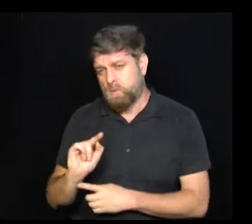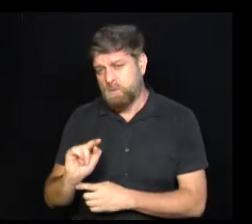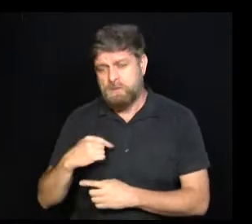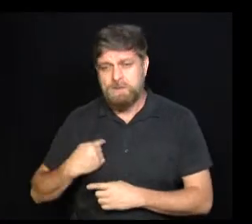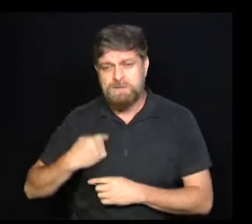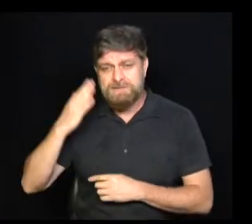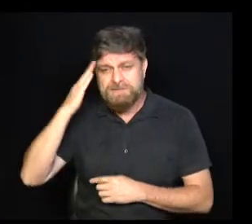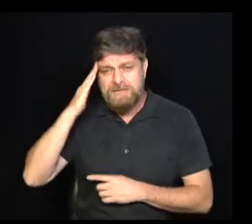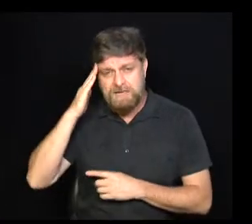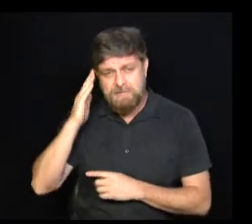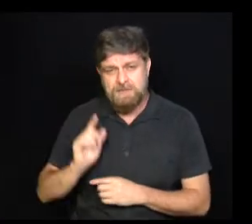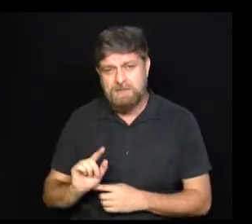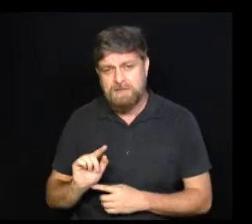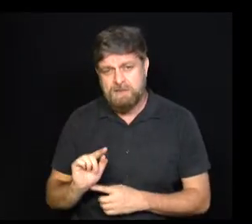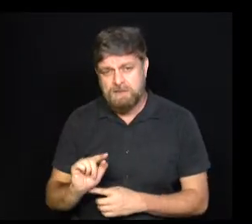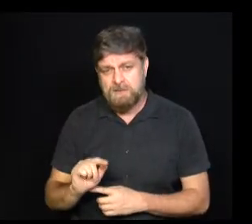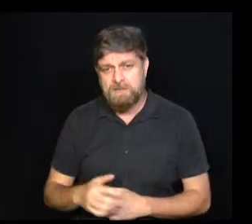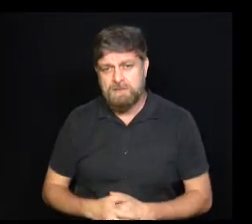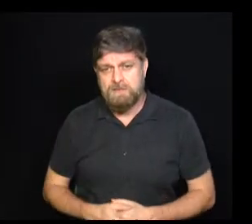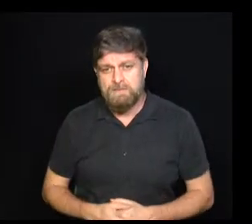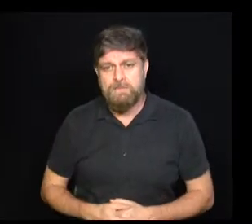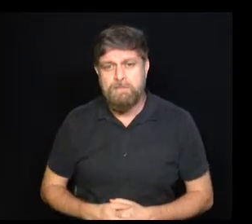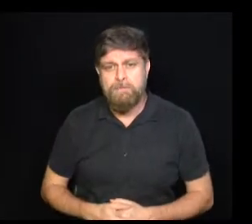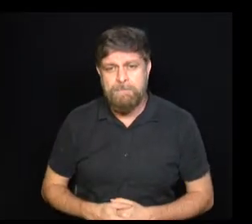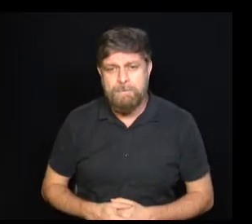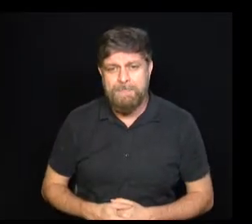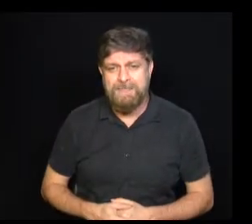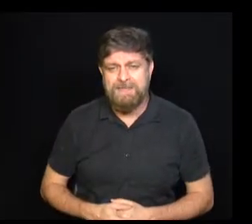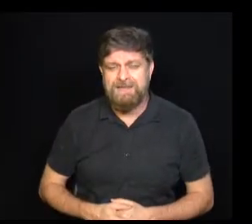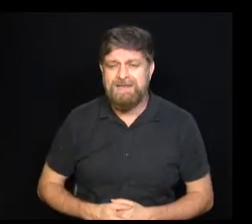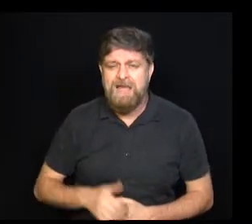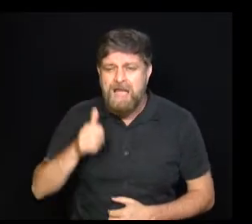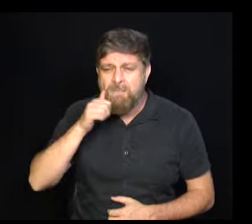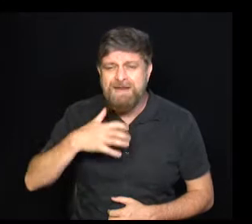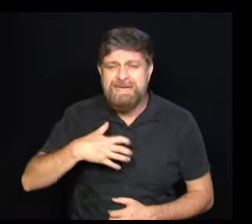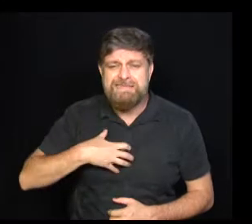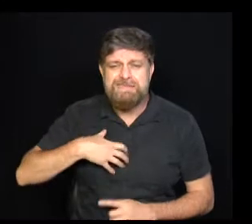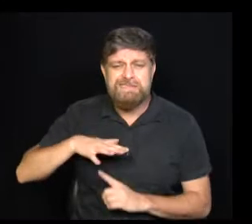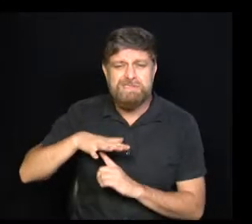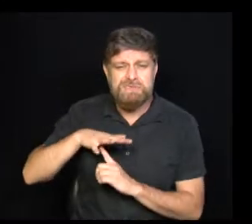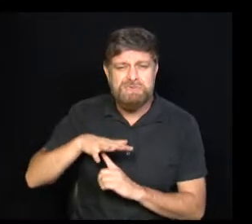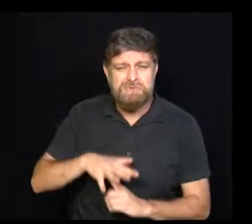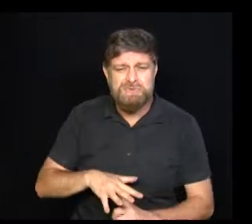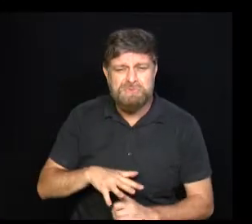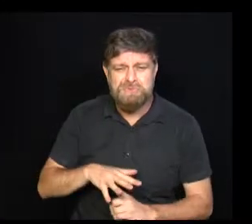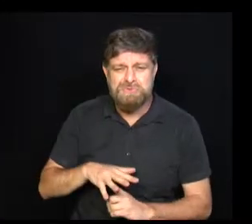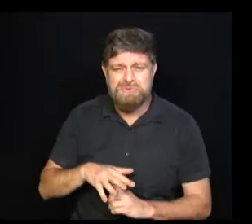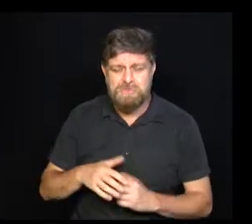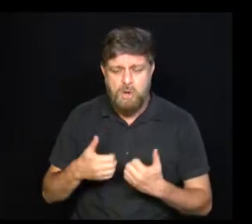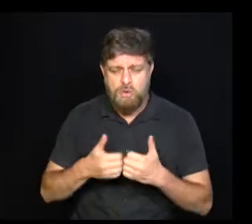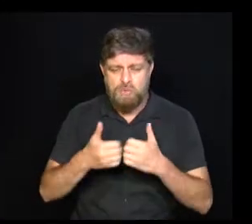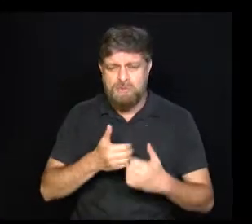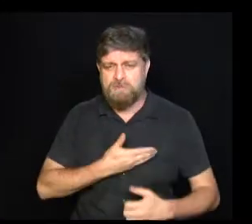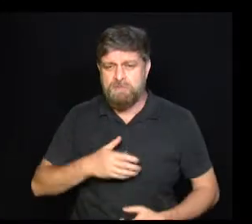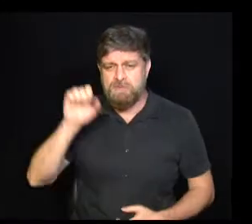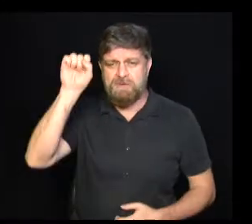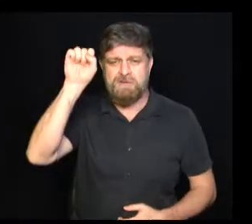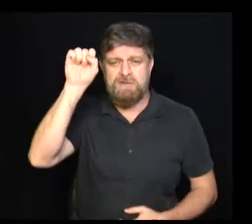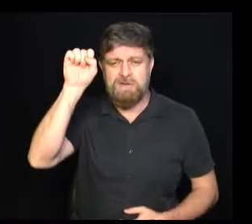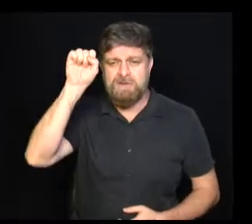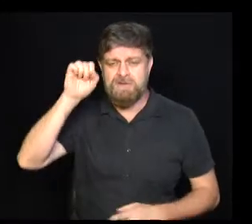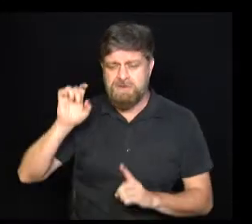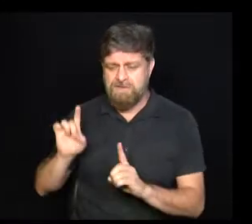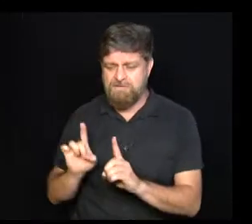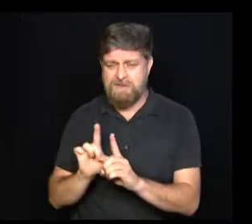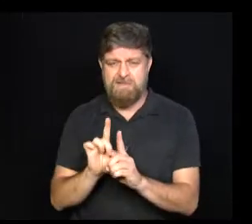sabe que isso é uma situação muito humilhante para a mulher sofrer assédio no transporte coletivo. Então, é algo que nós